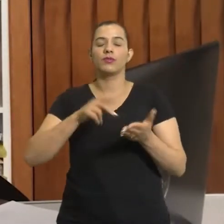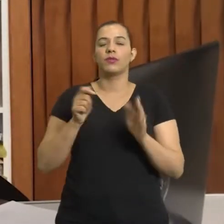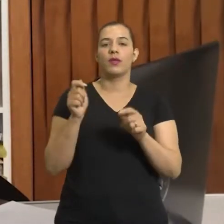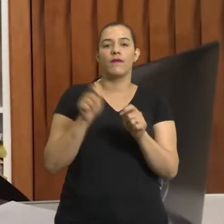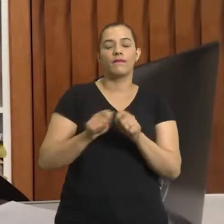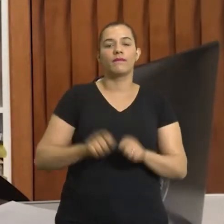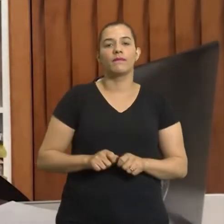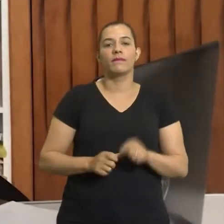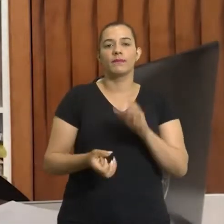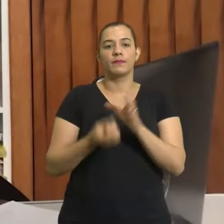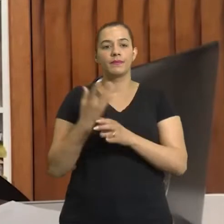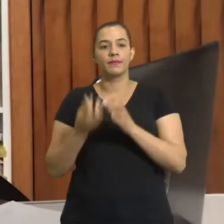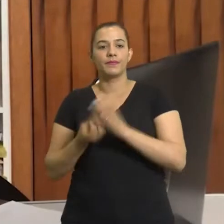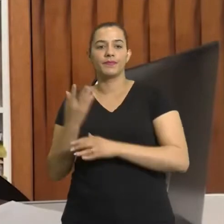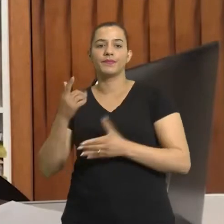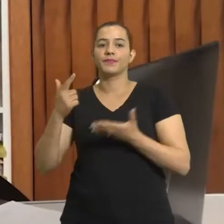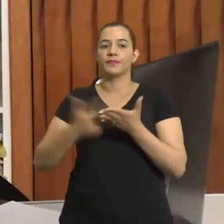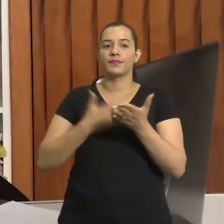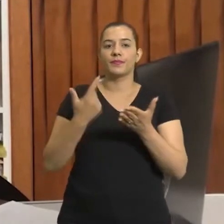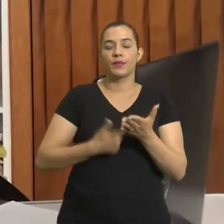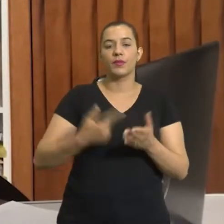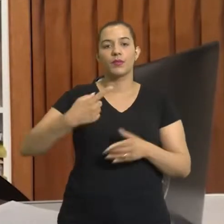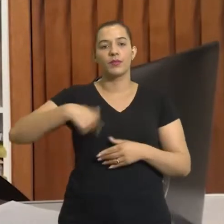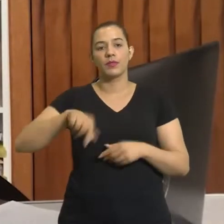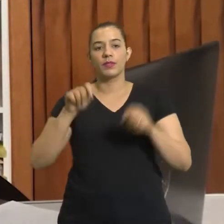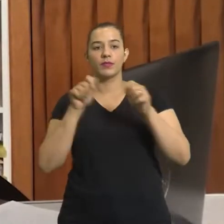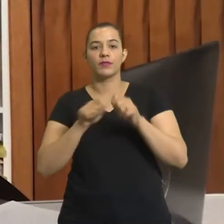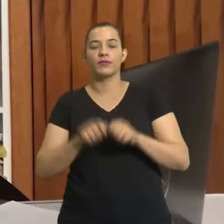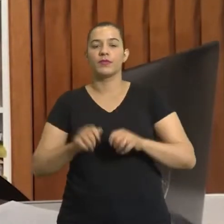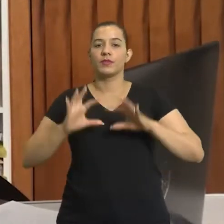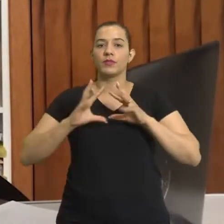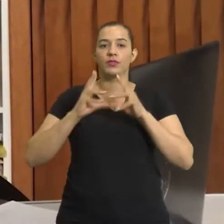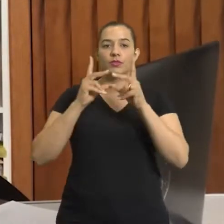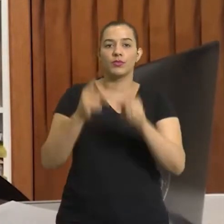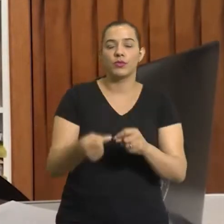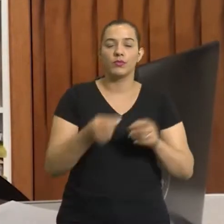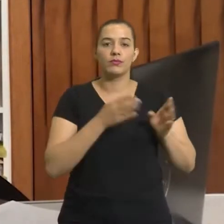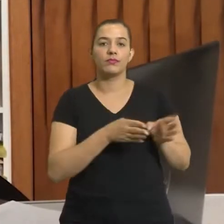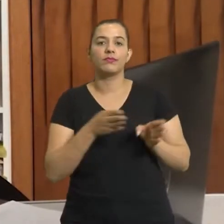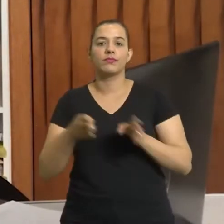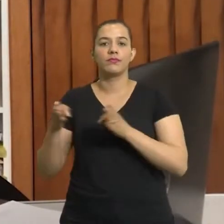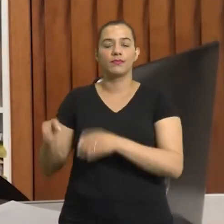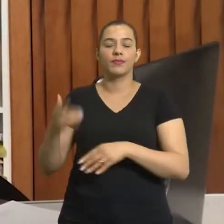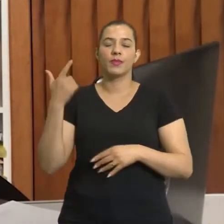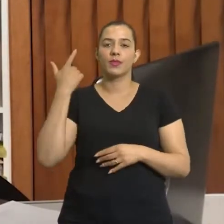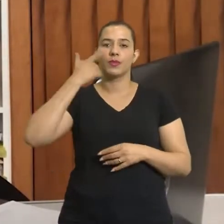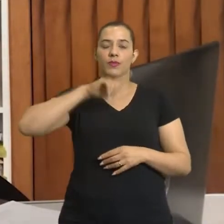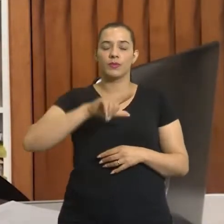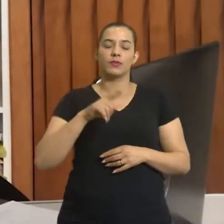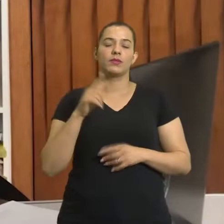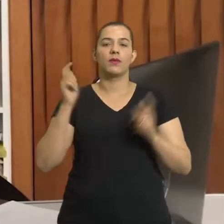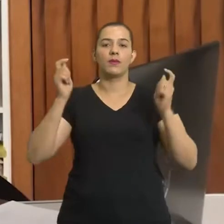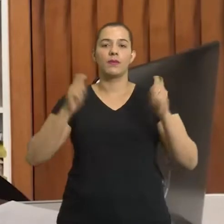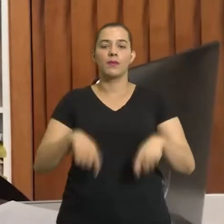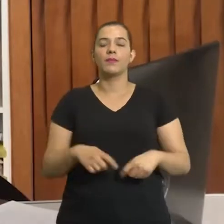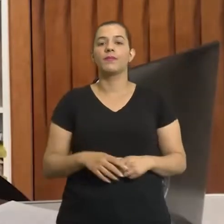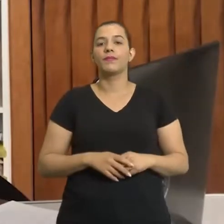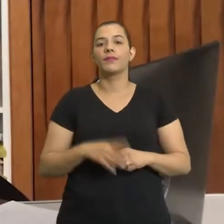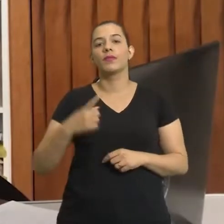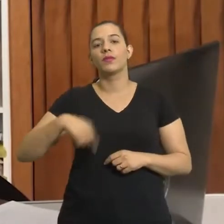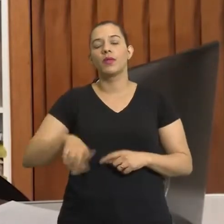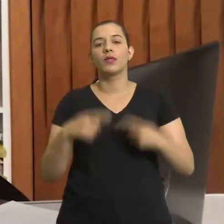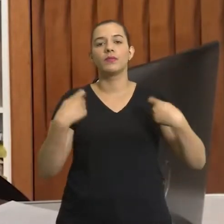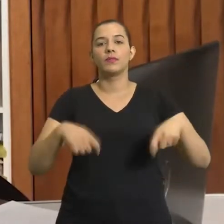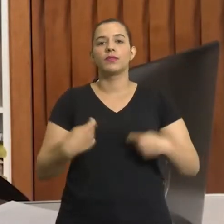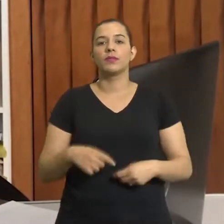na academia, para a gente fazer todos esses passos, né, a gente conseguir fazer essa leitura competente, a gente vai precisar